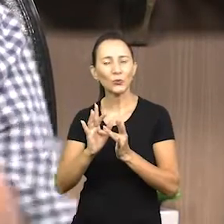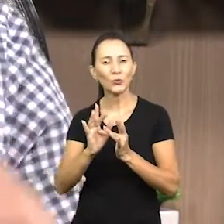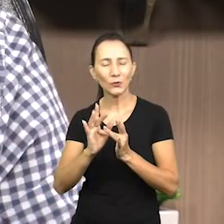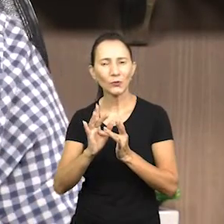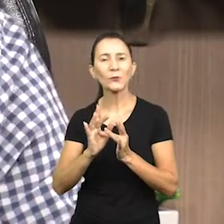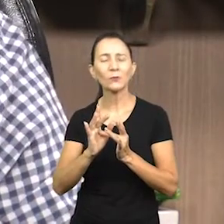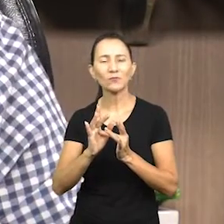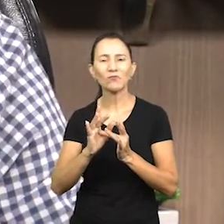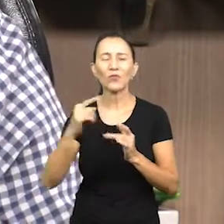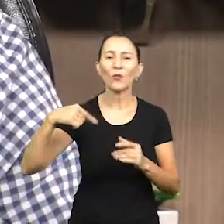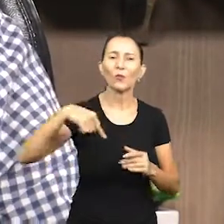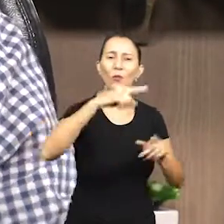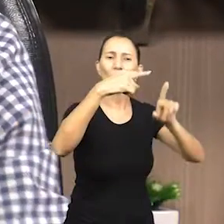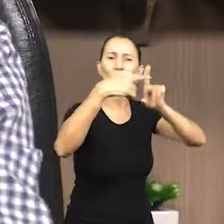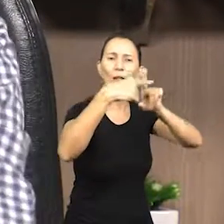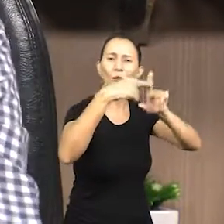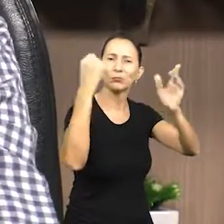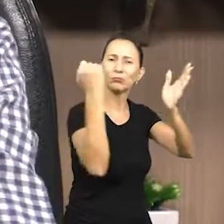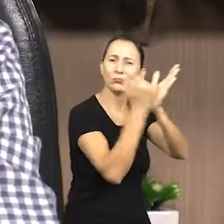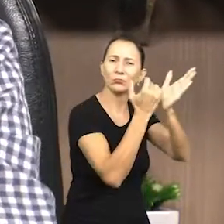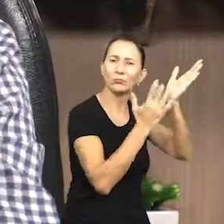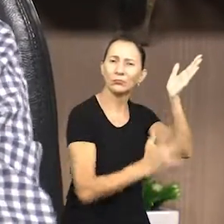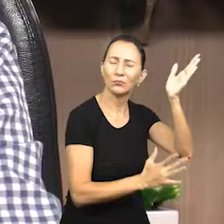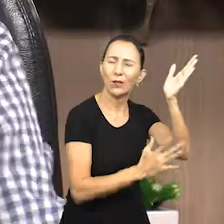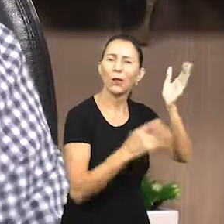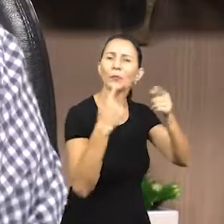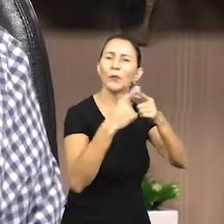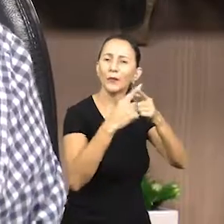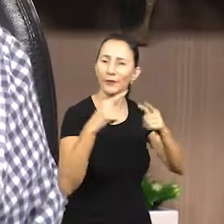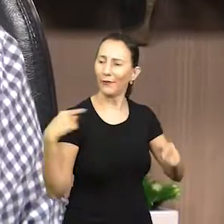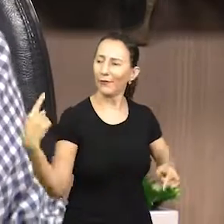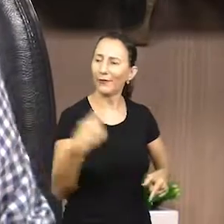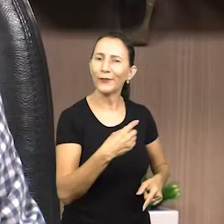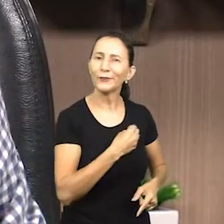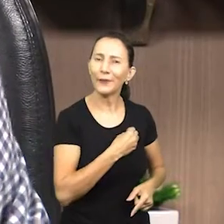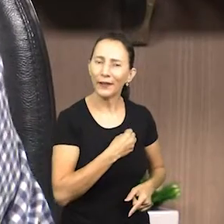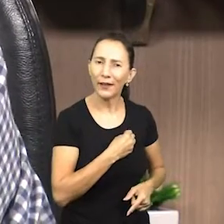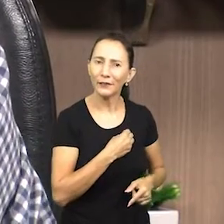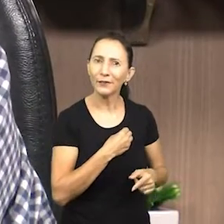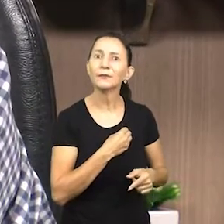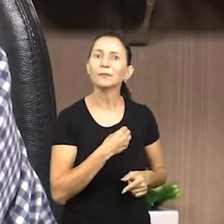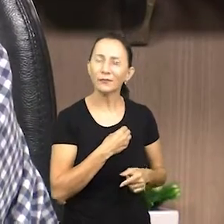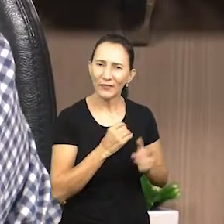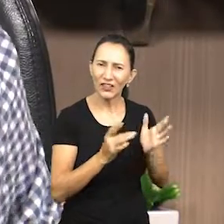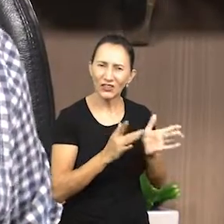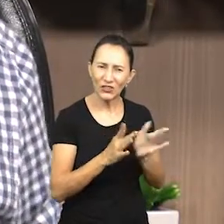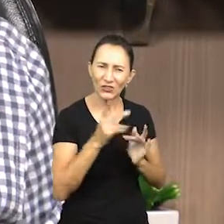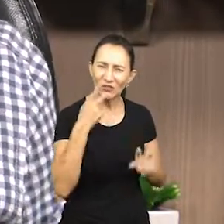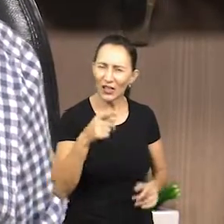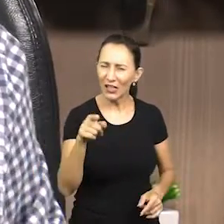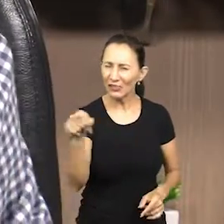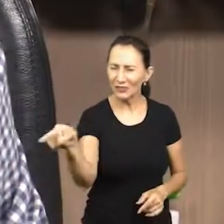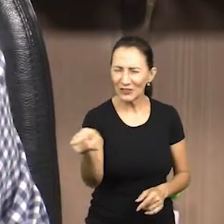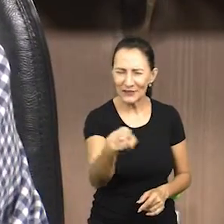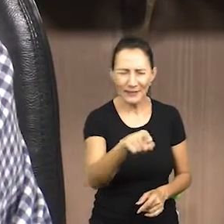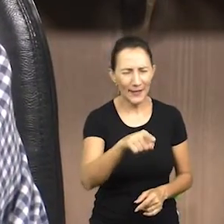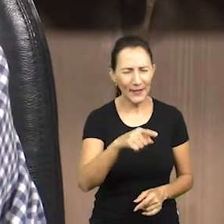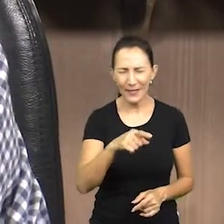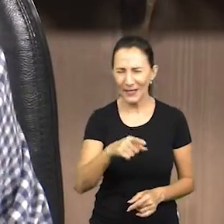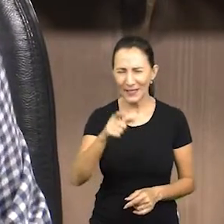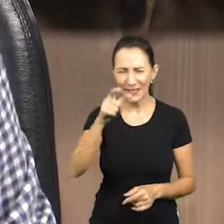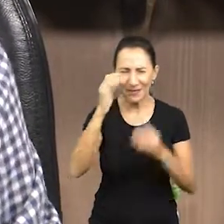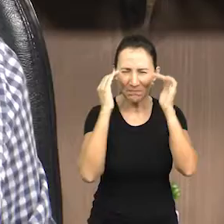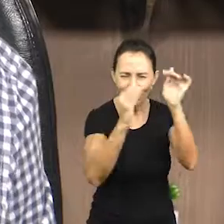cruz por causa do nosso pecado, mas porque ele também falava, raça de víboras, filhos do